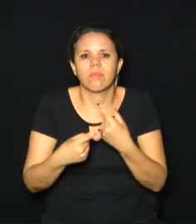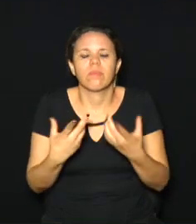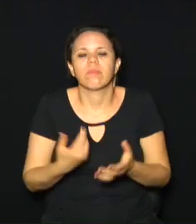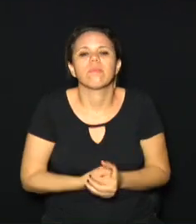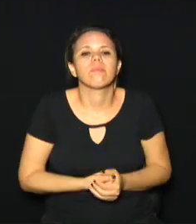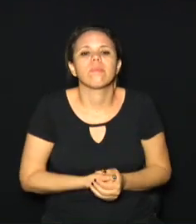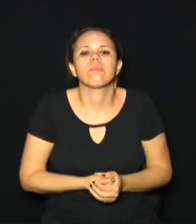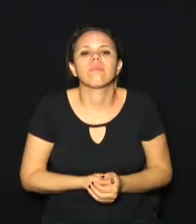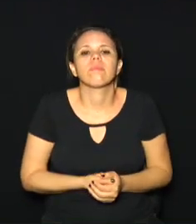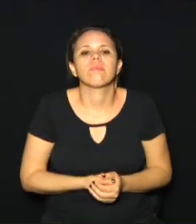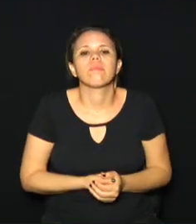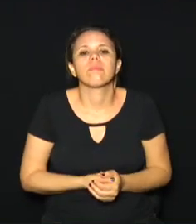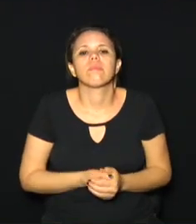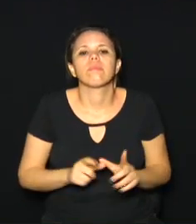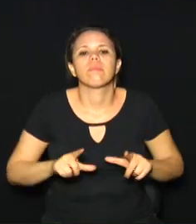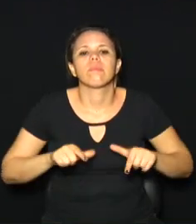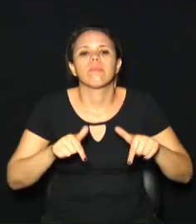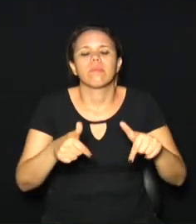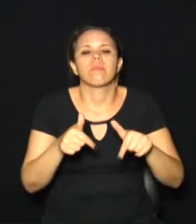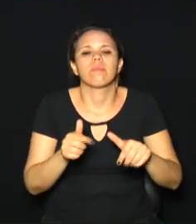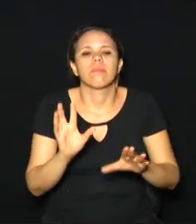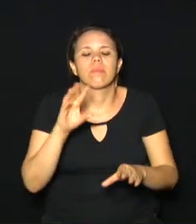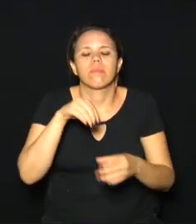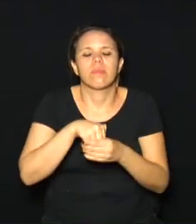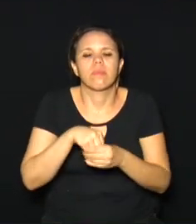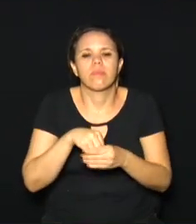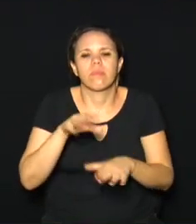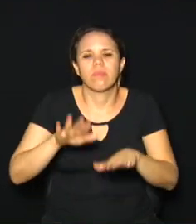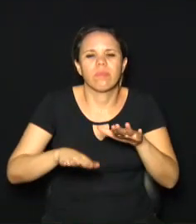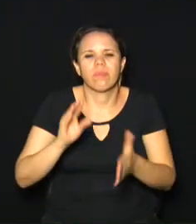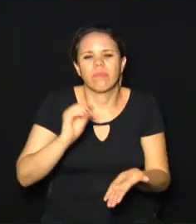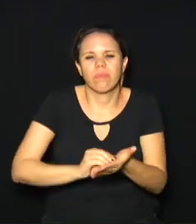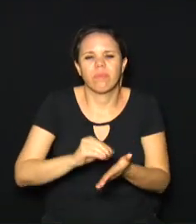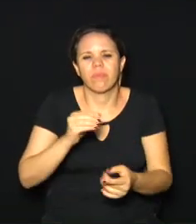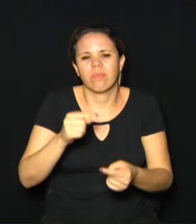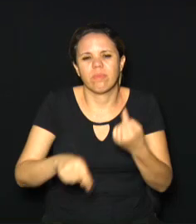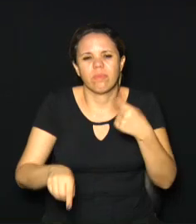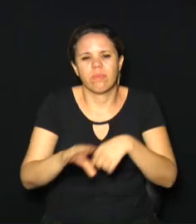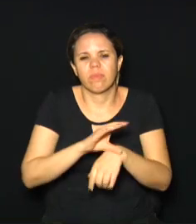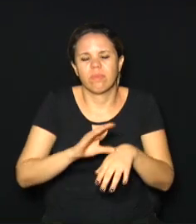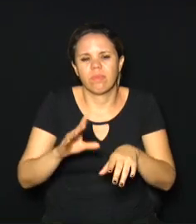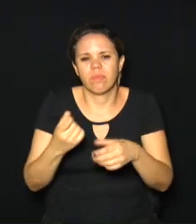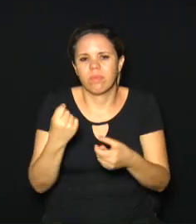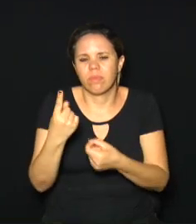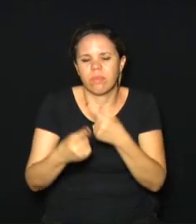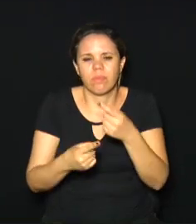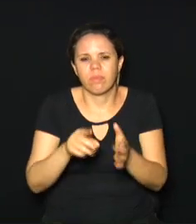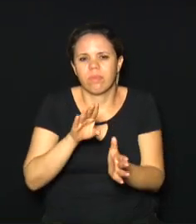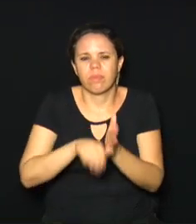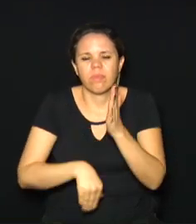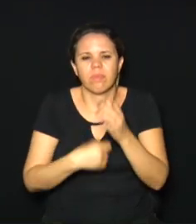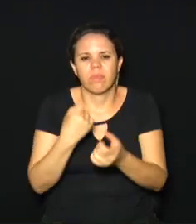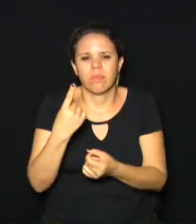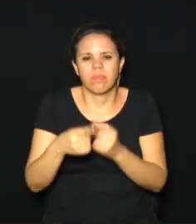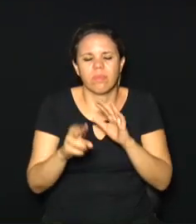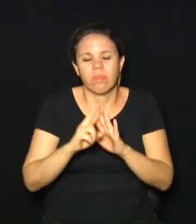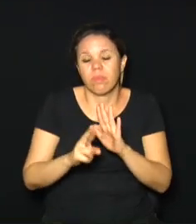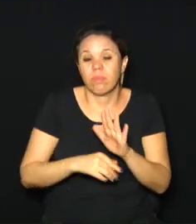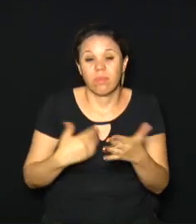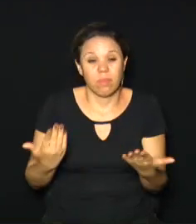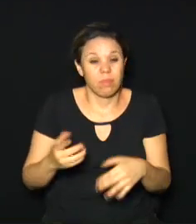aí com ações diretas, inconstitucionalidade, né, impugnando alguns preceitos. Então, nós estamos vivendo um momento de